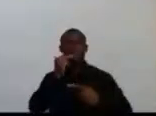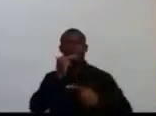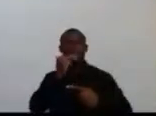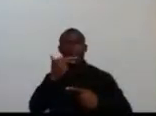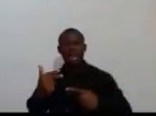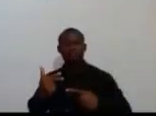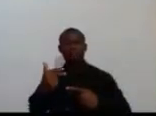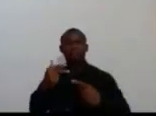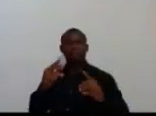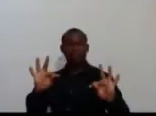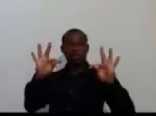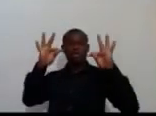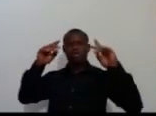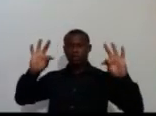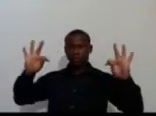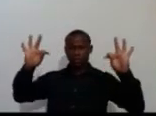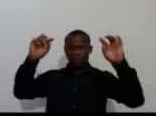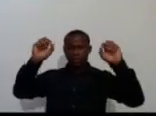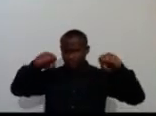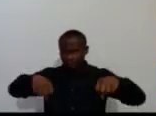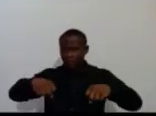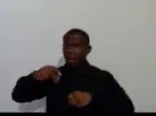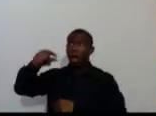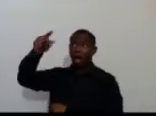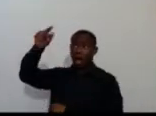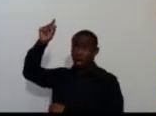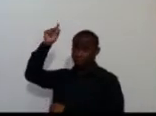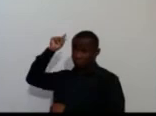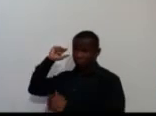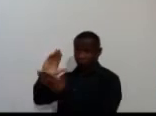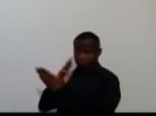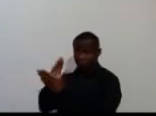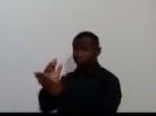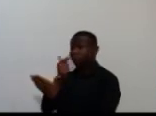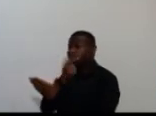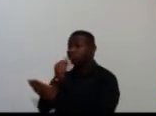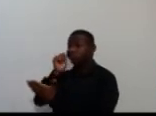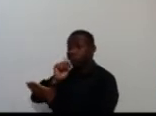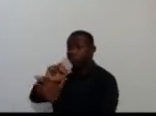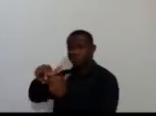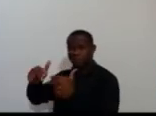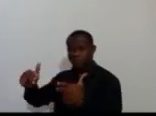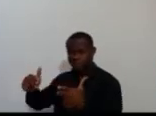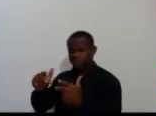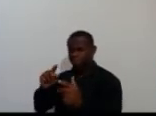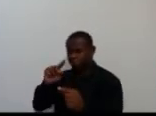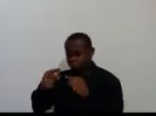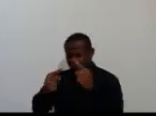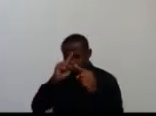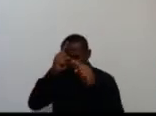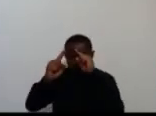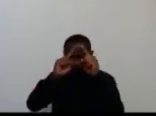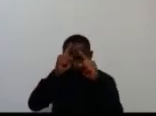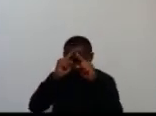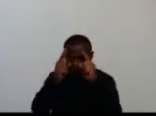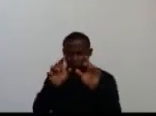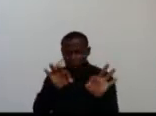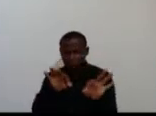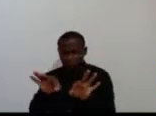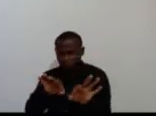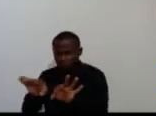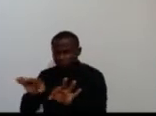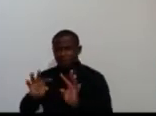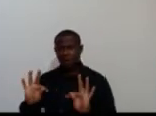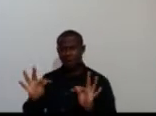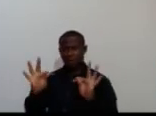Nos primórdios, nós só falávamos, né? Não escrevíamos. Então, a gente começou a falar. Então, a linguagem oral, ela é uma tecnologia. Afinal de